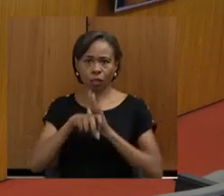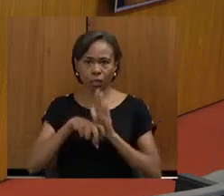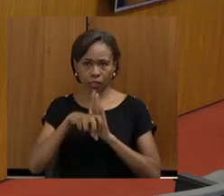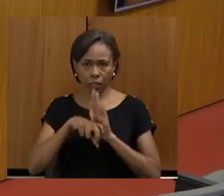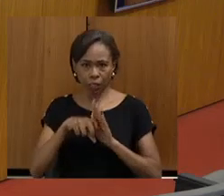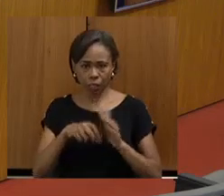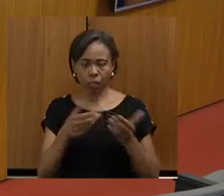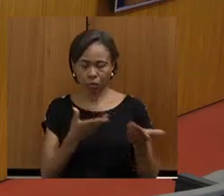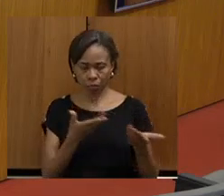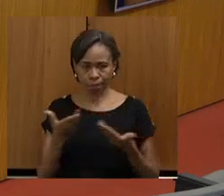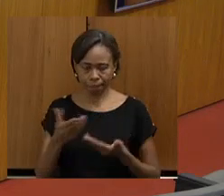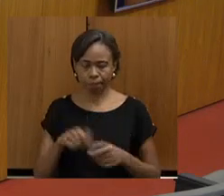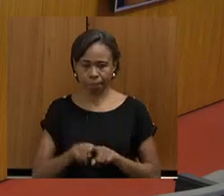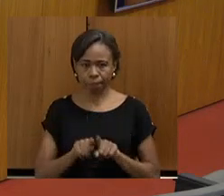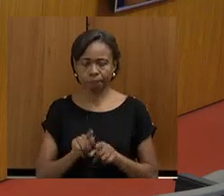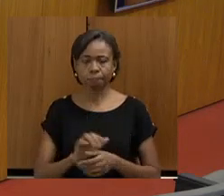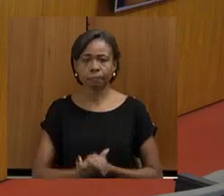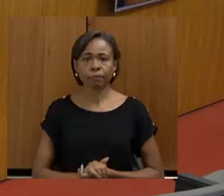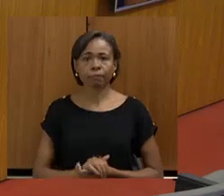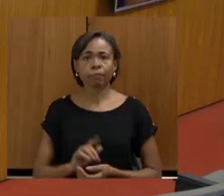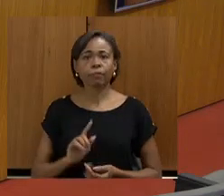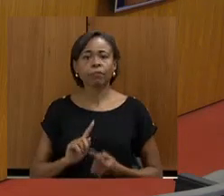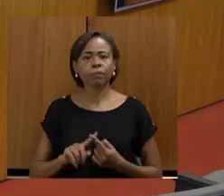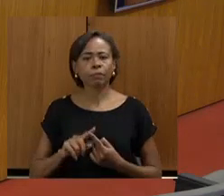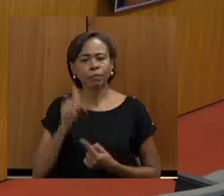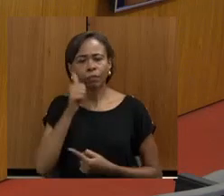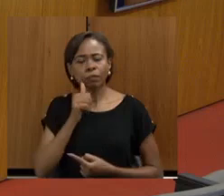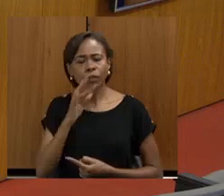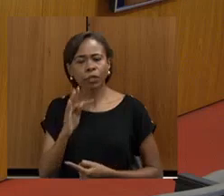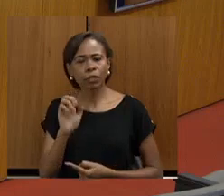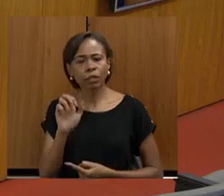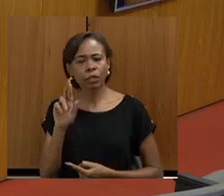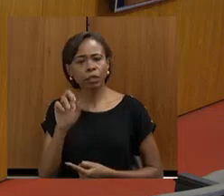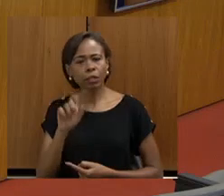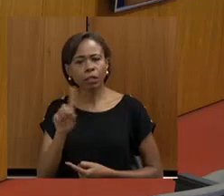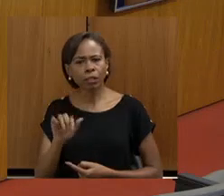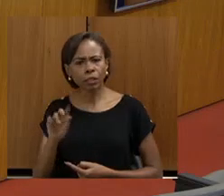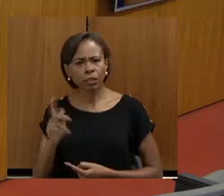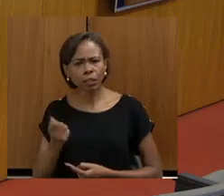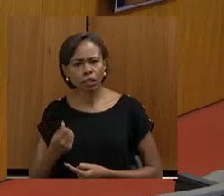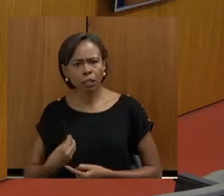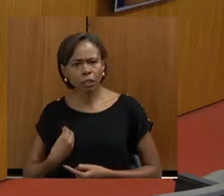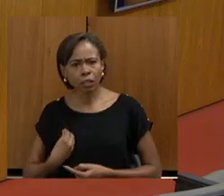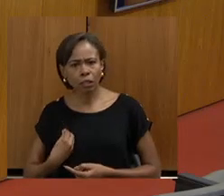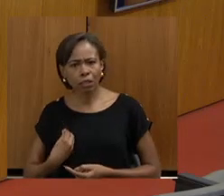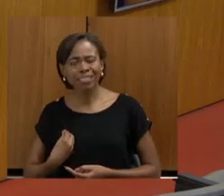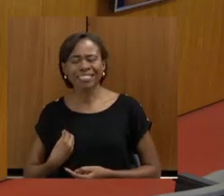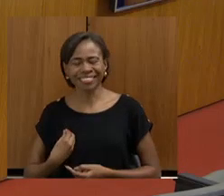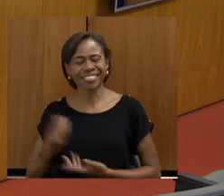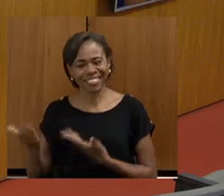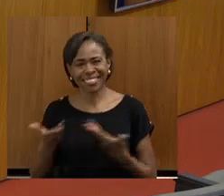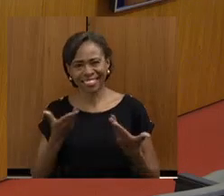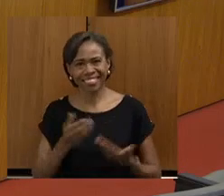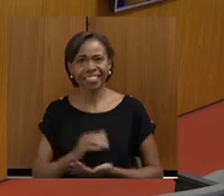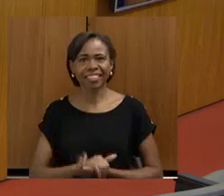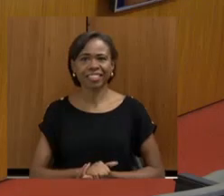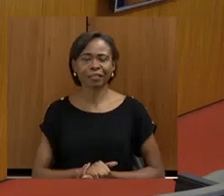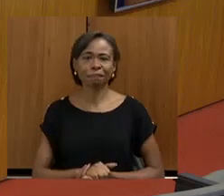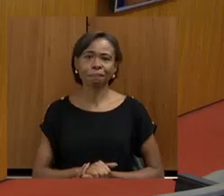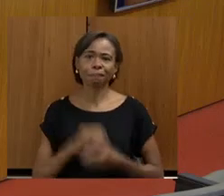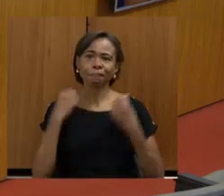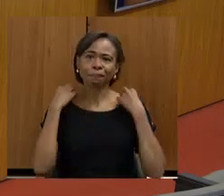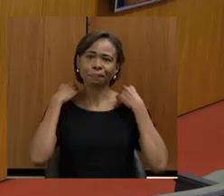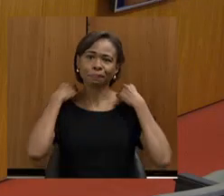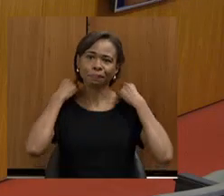próximo ao microfone. Então, Terezinha, está por aí? Terezinha não está? Terezinha está? Ah, sim, Terezinha. Fala, é sua.